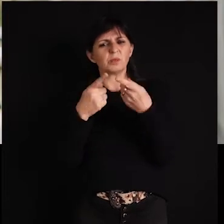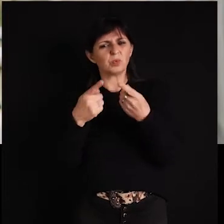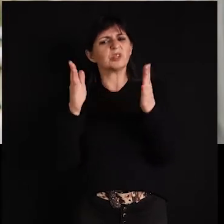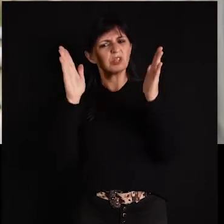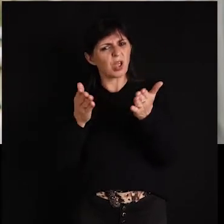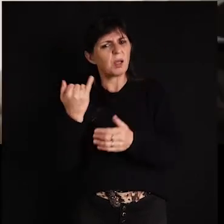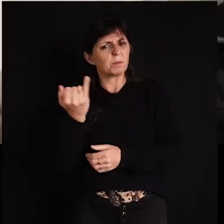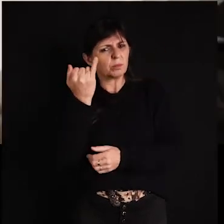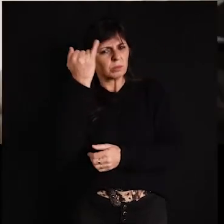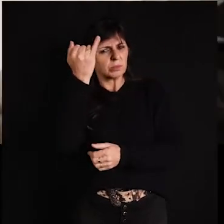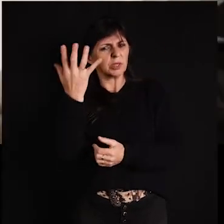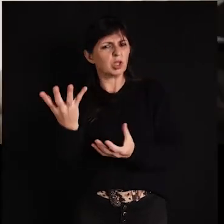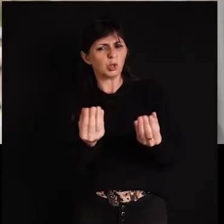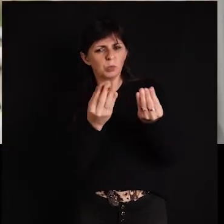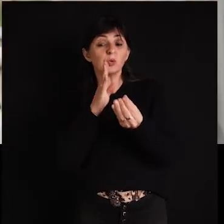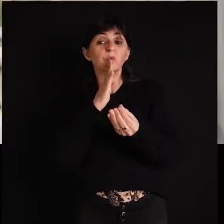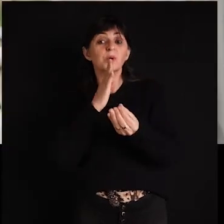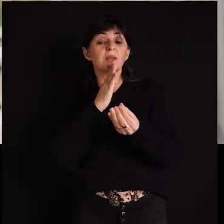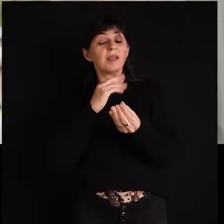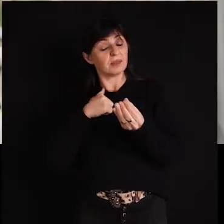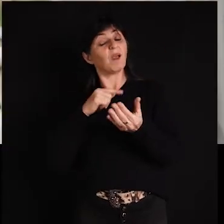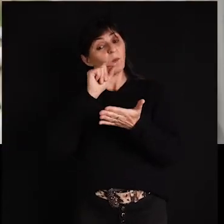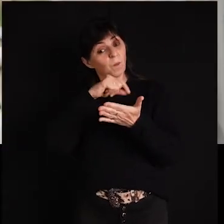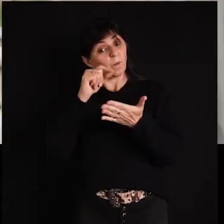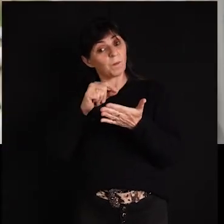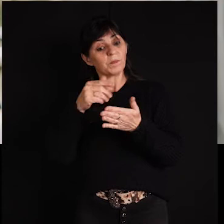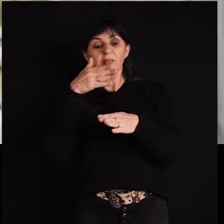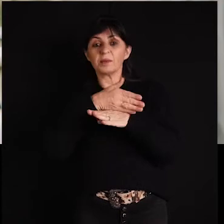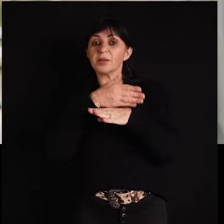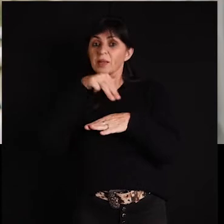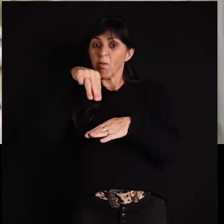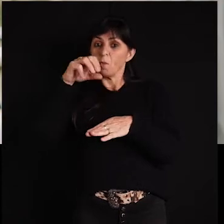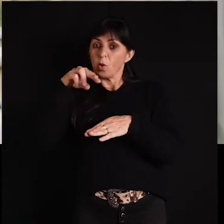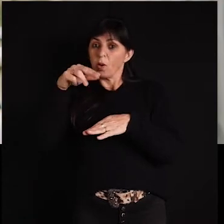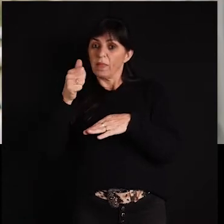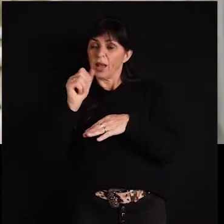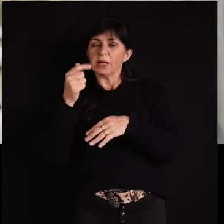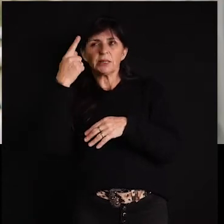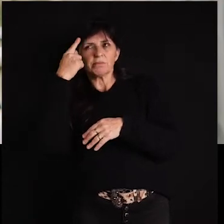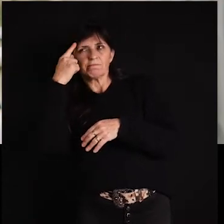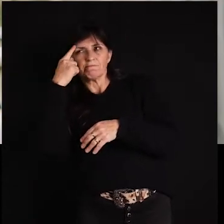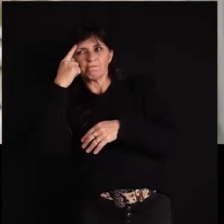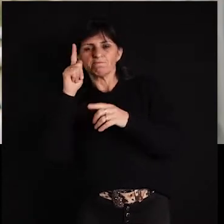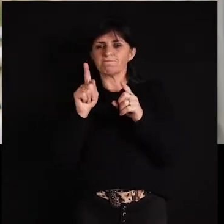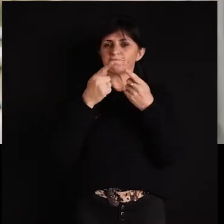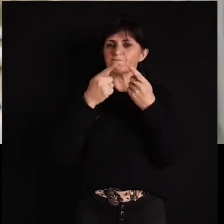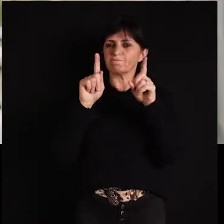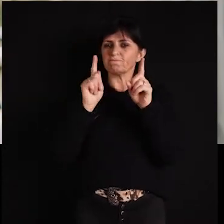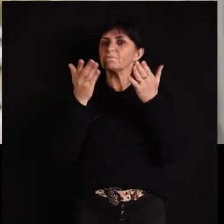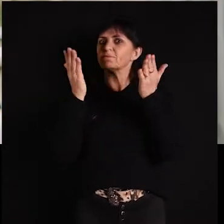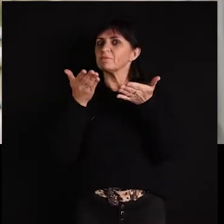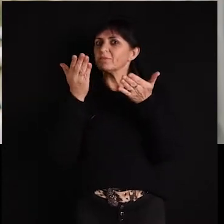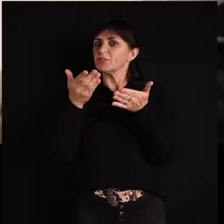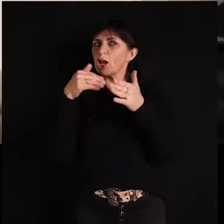bastante também. E nos Monarcas, logo de cara, eu já vinha com uma música na cabeça, assim, para gravar. No primeiro